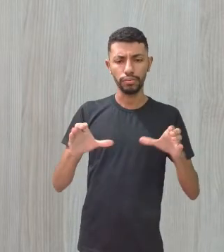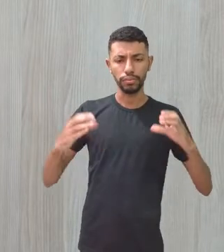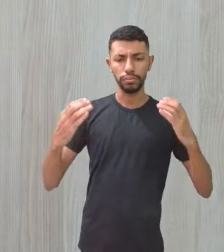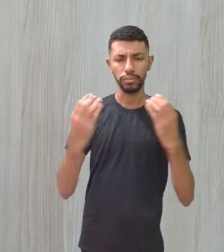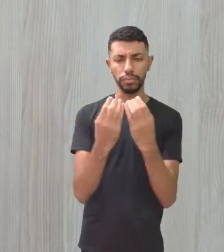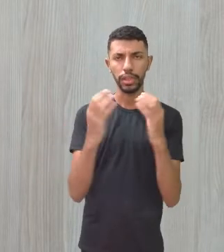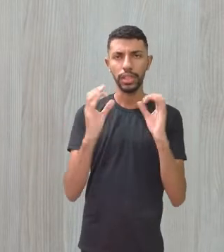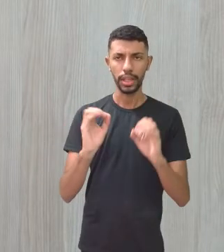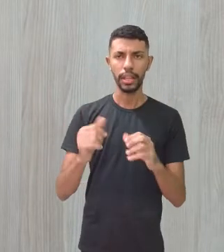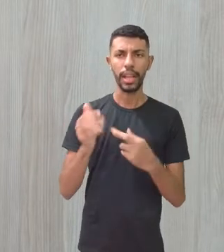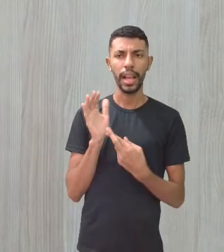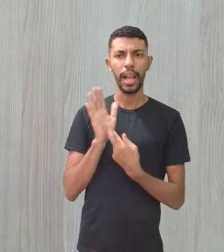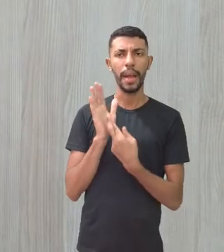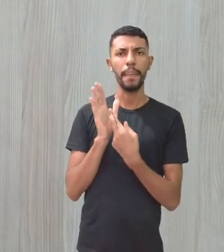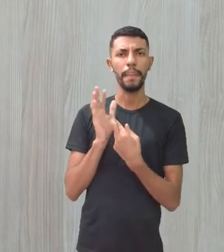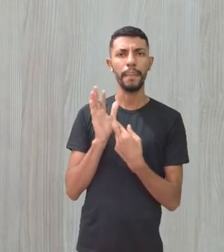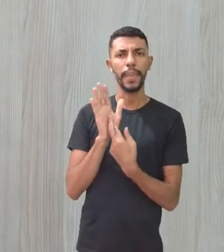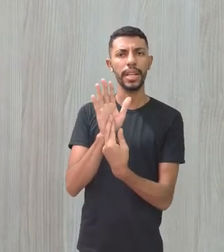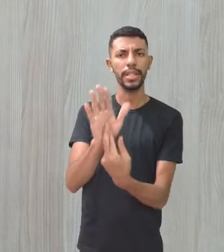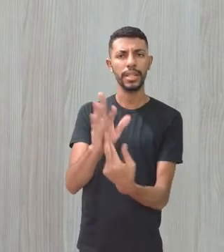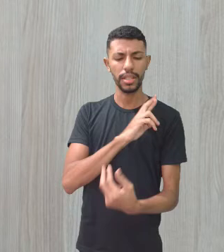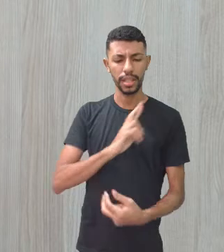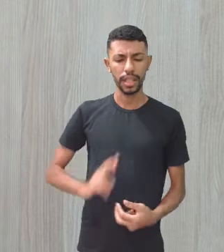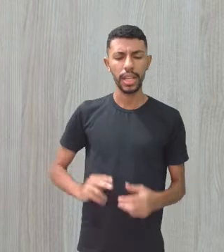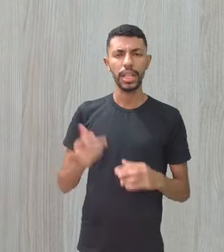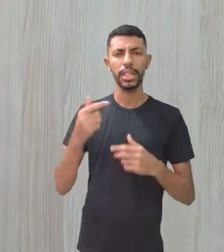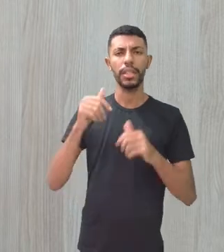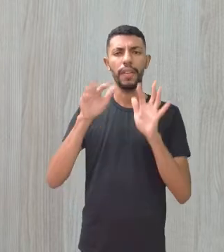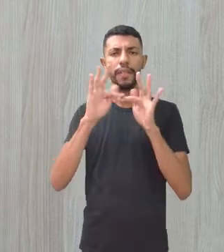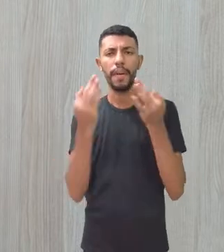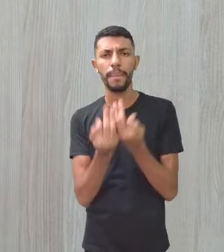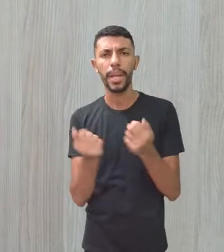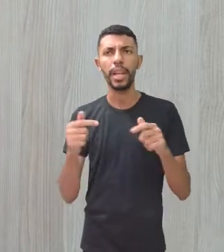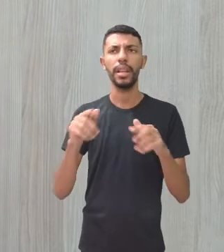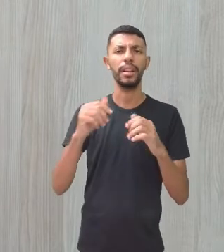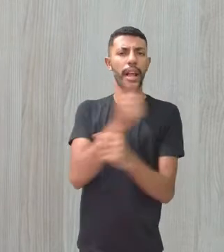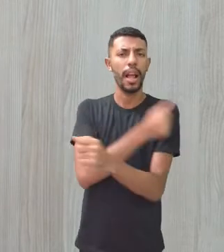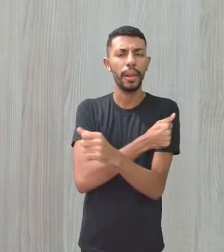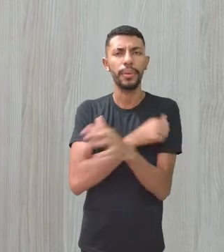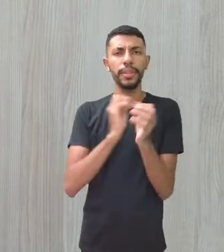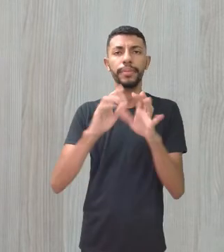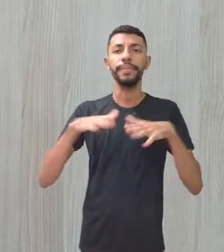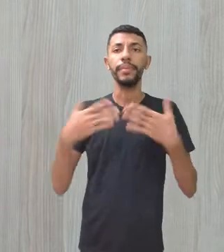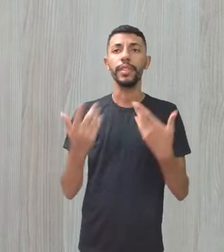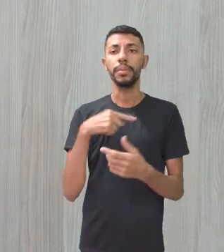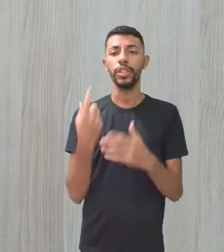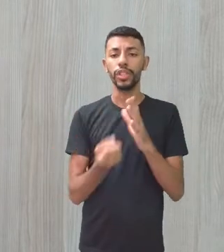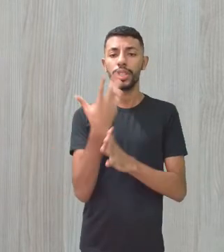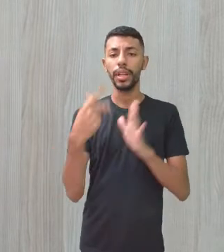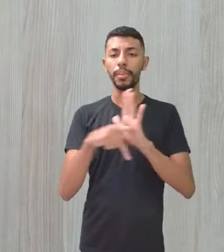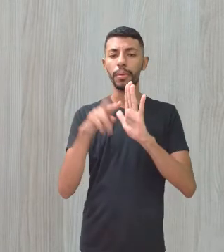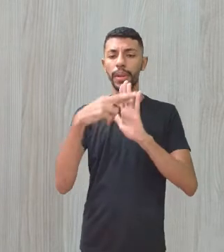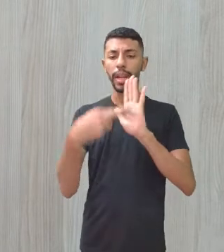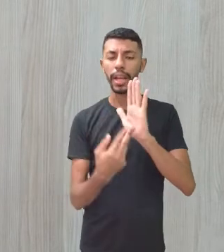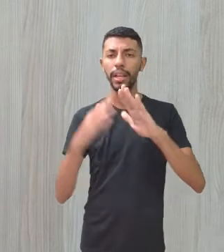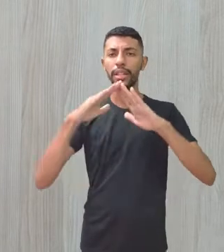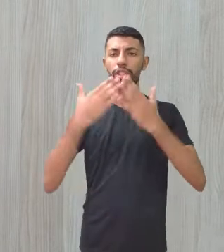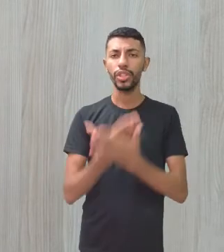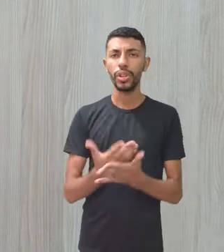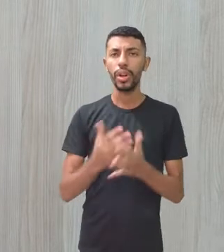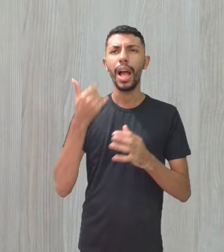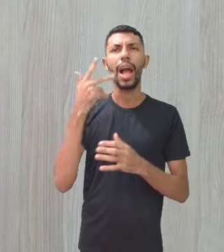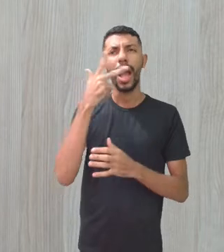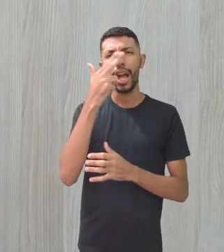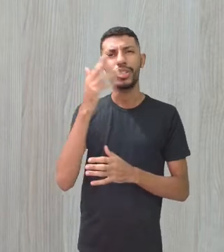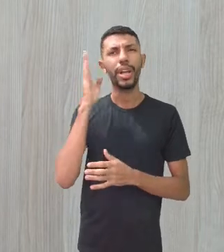de pais, de alunos, da comunidade escolar, para a gente criar realmente as regras da nossa escola. Acho que fica bem legal porque